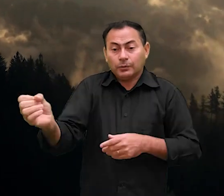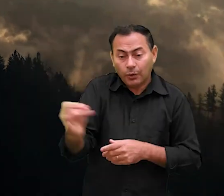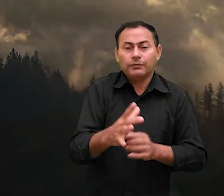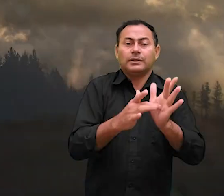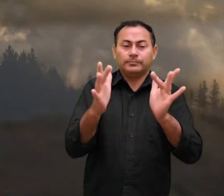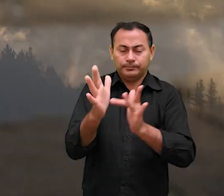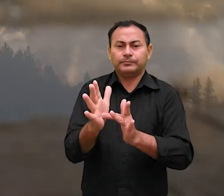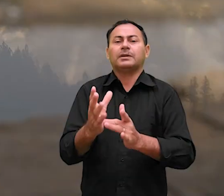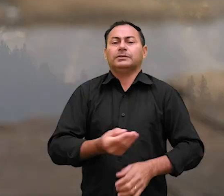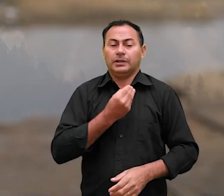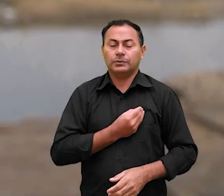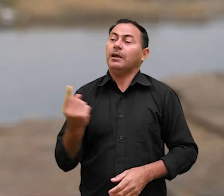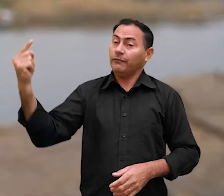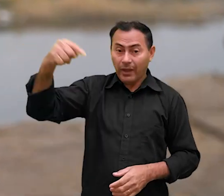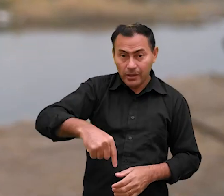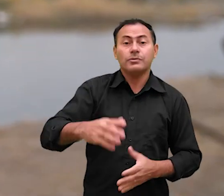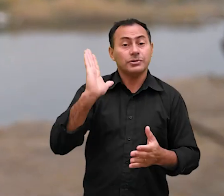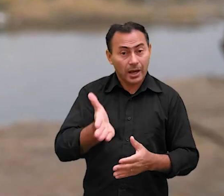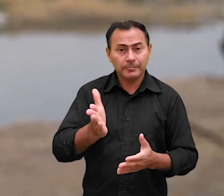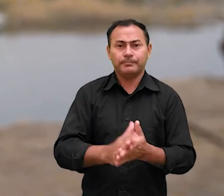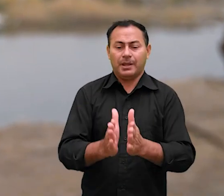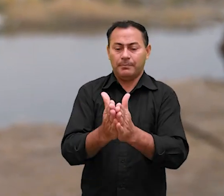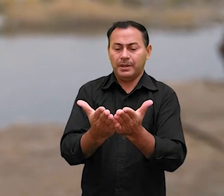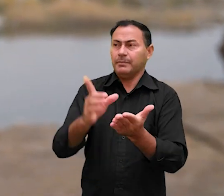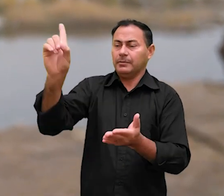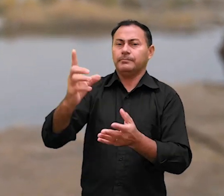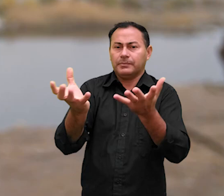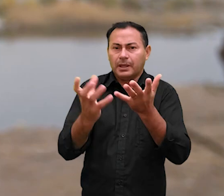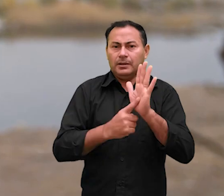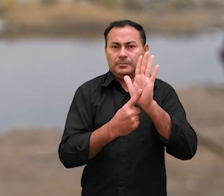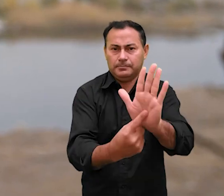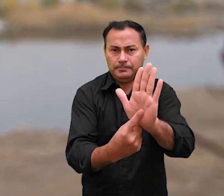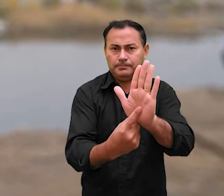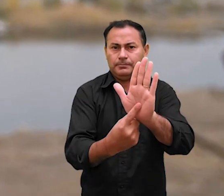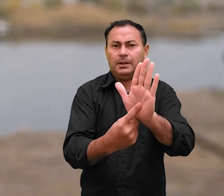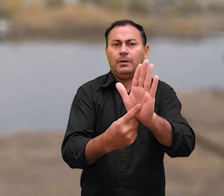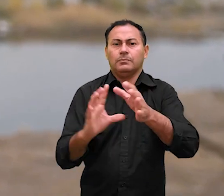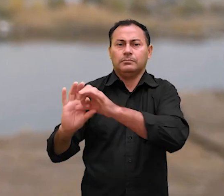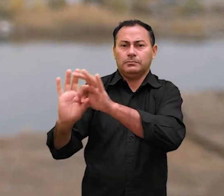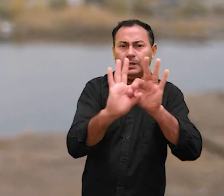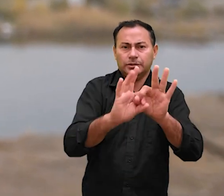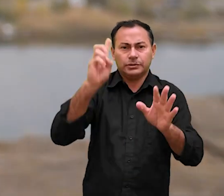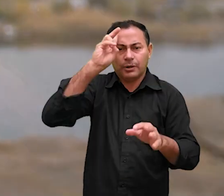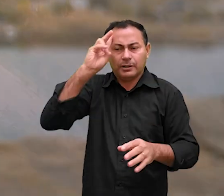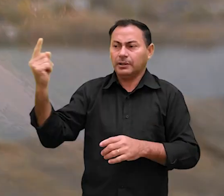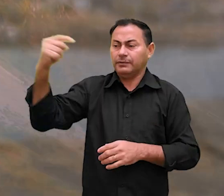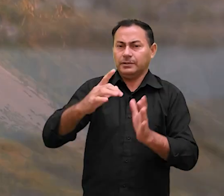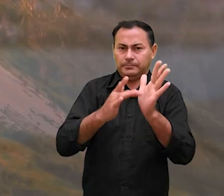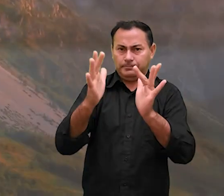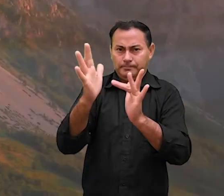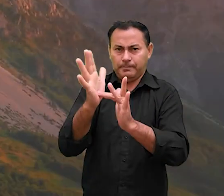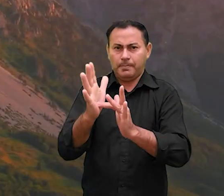no Novo Testamento, Jesus veio. A Bíblia naturalmente quer nos apresentar o contexto histórico da vinda